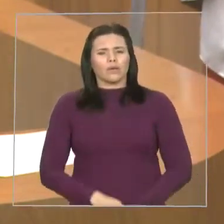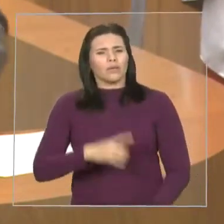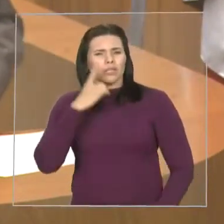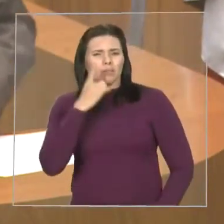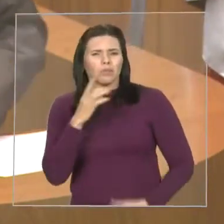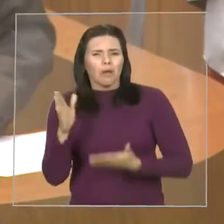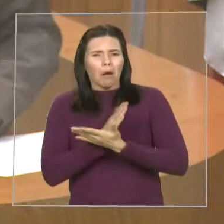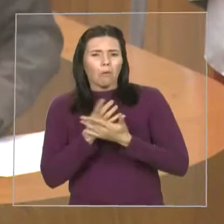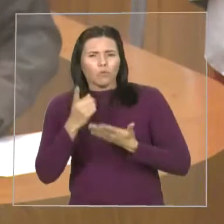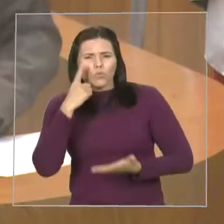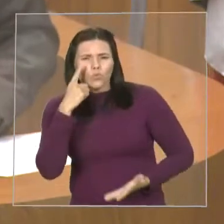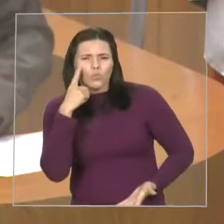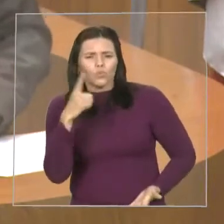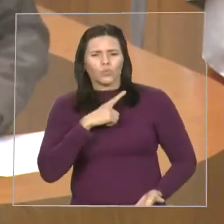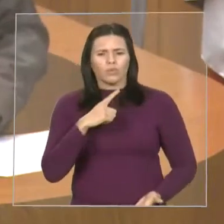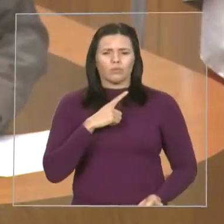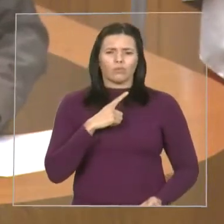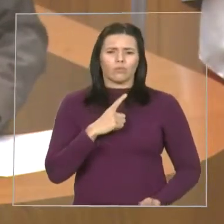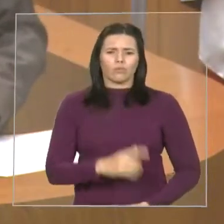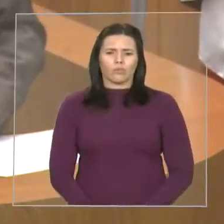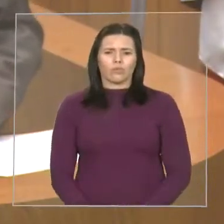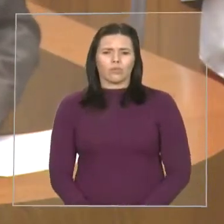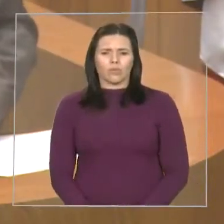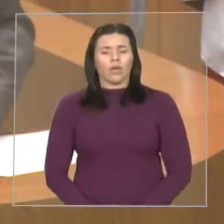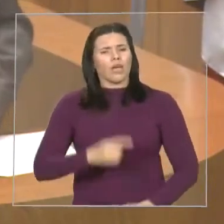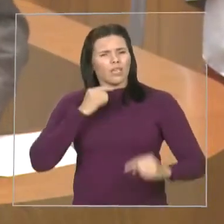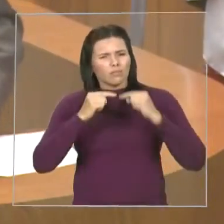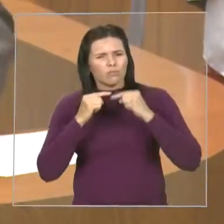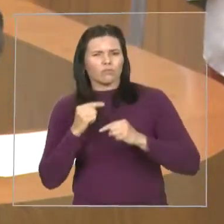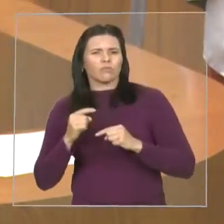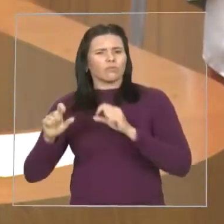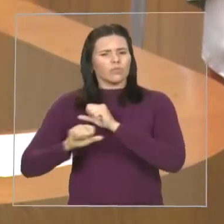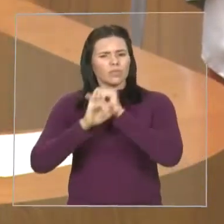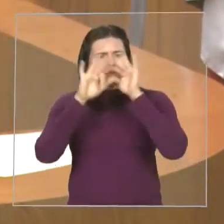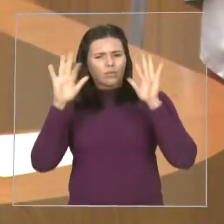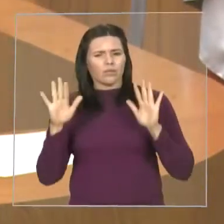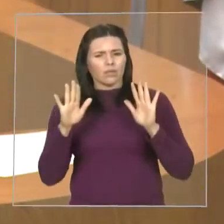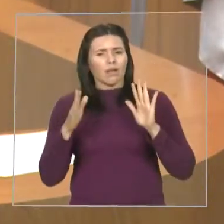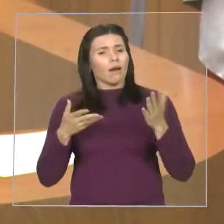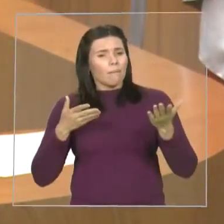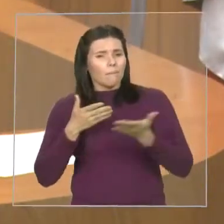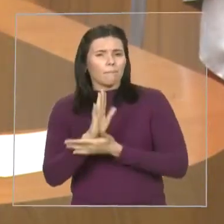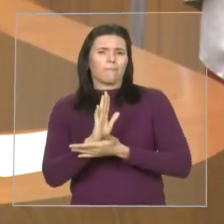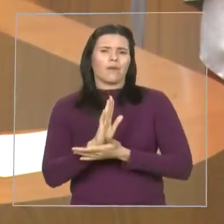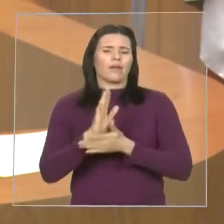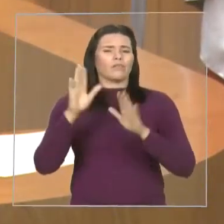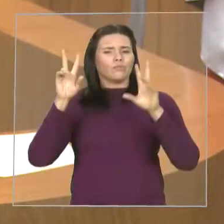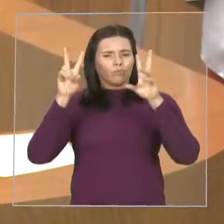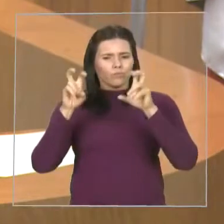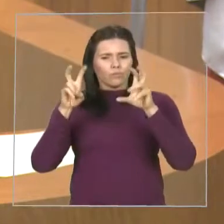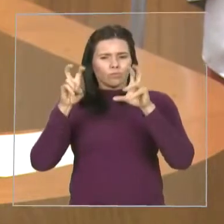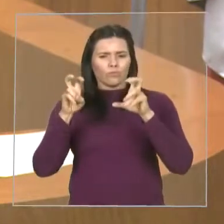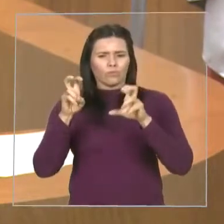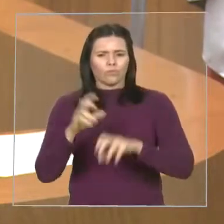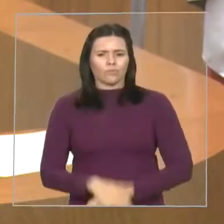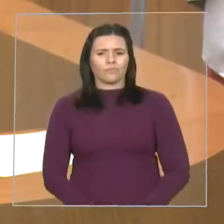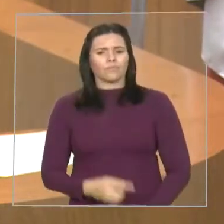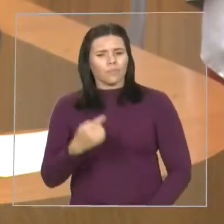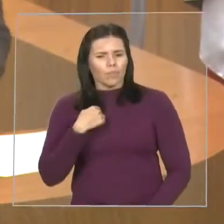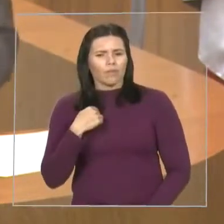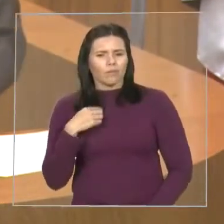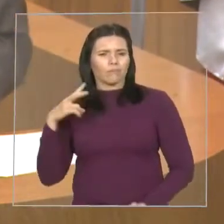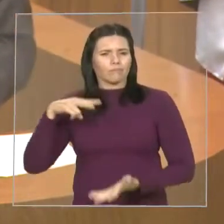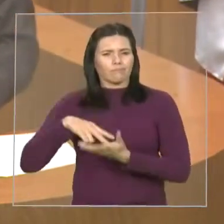no convencimento, e não na partidarização, que foi aprovada essa matéria. Antes de eu subir da tribuna para a aprovação